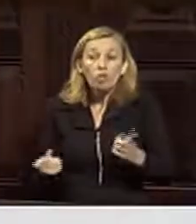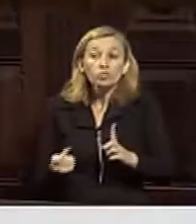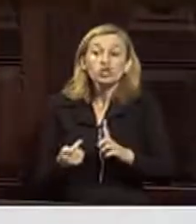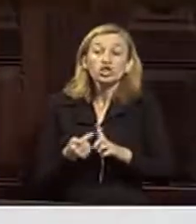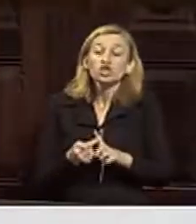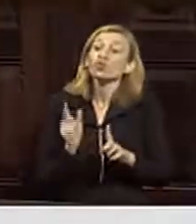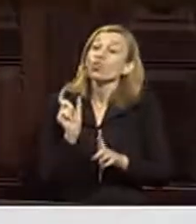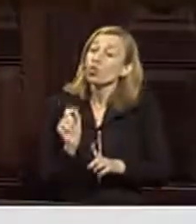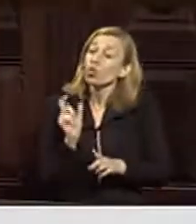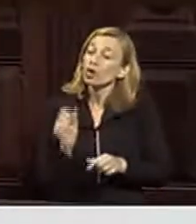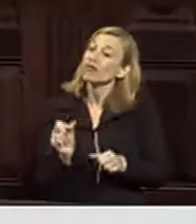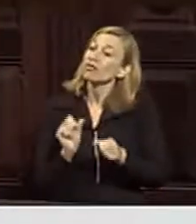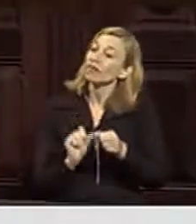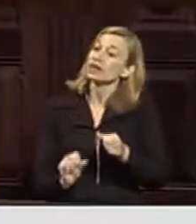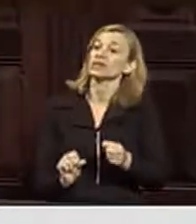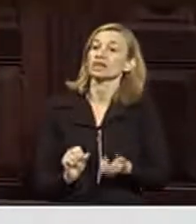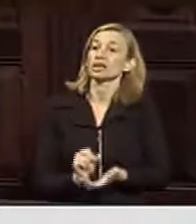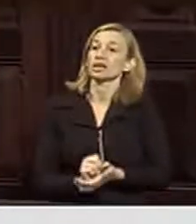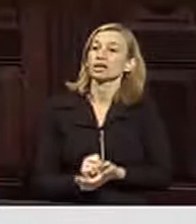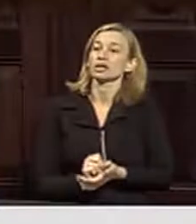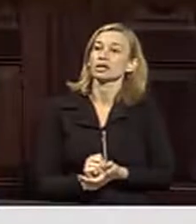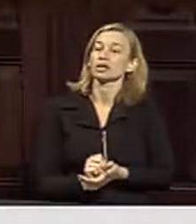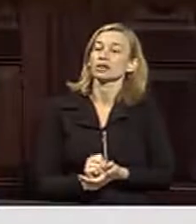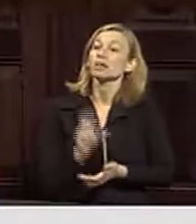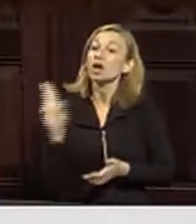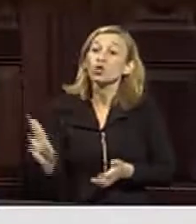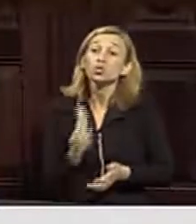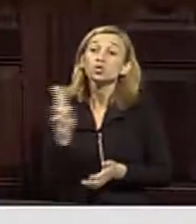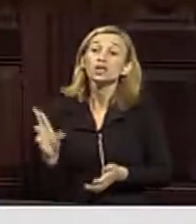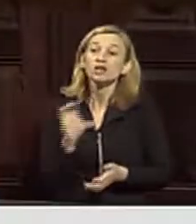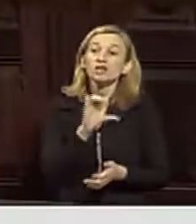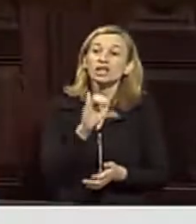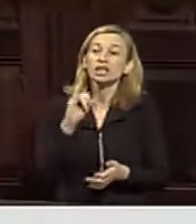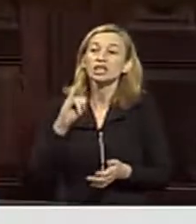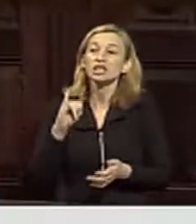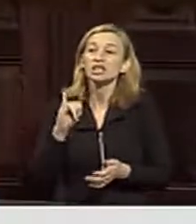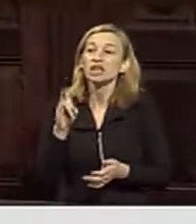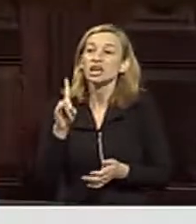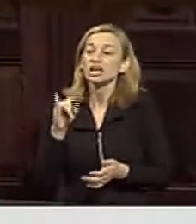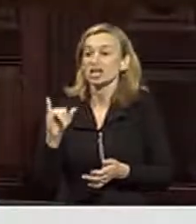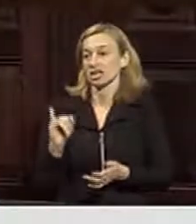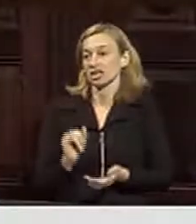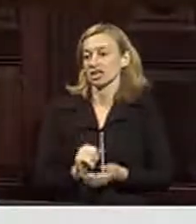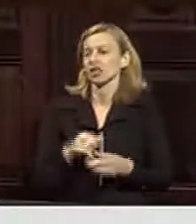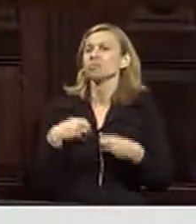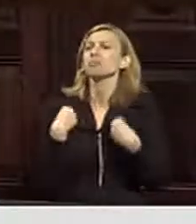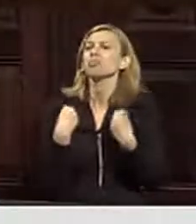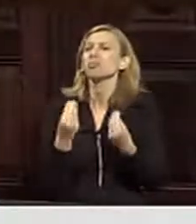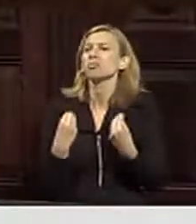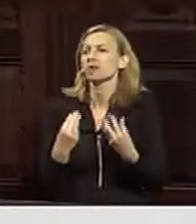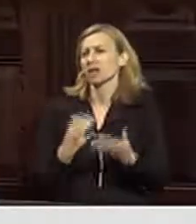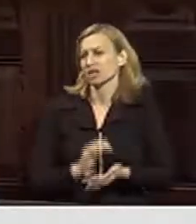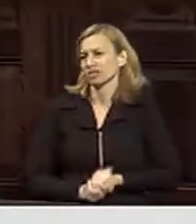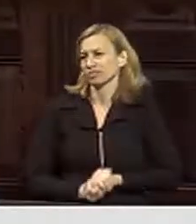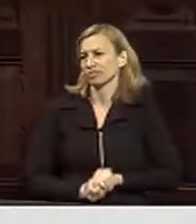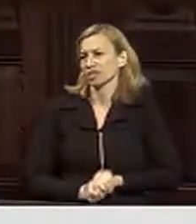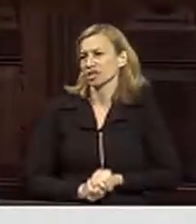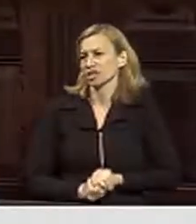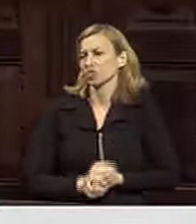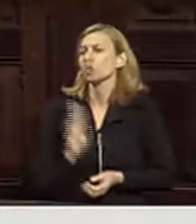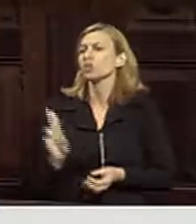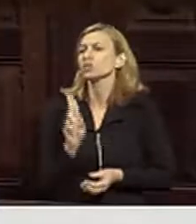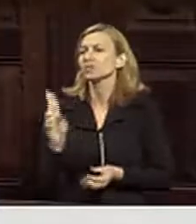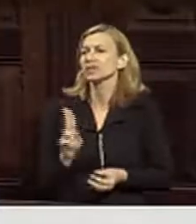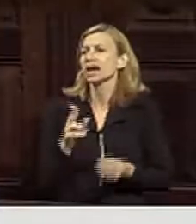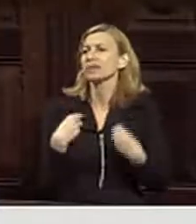critérios estabelecidos para a utilização da verba CID, que nesse primeiro trimestre